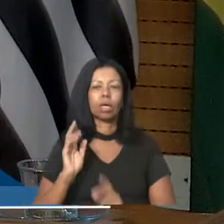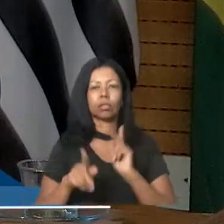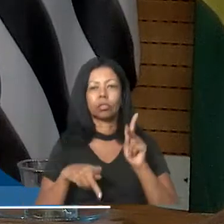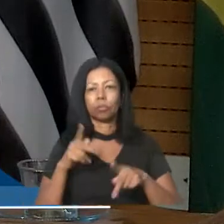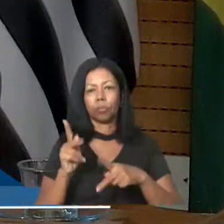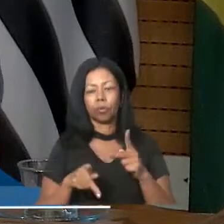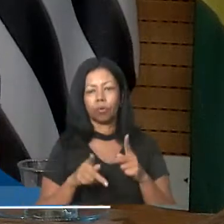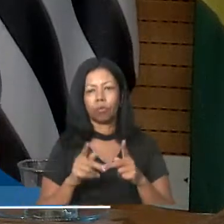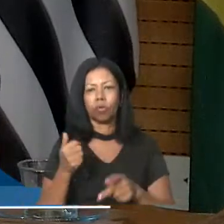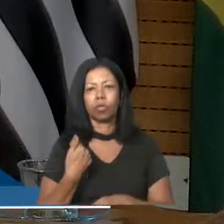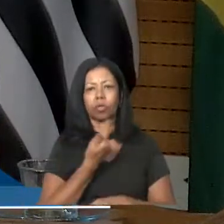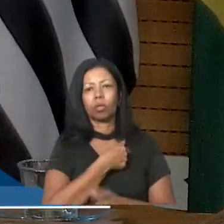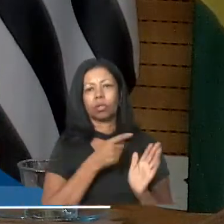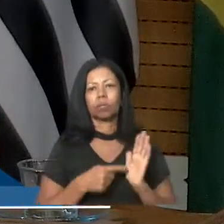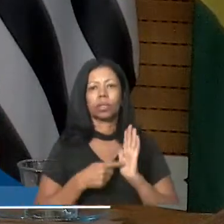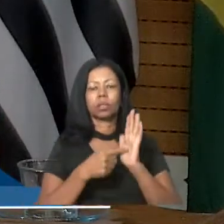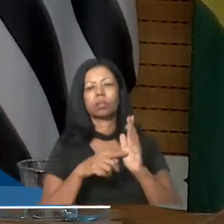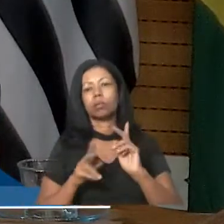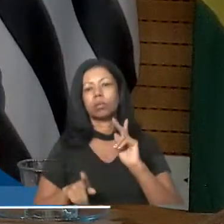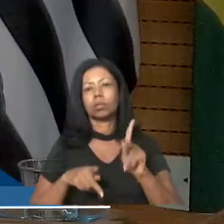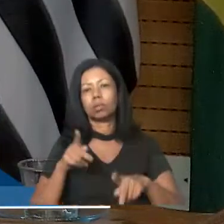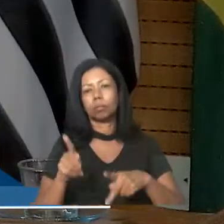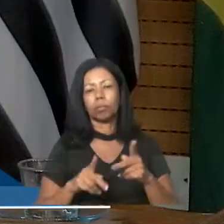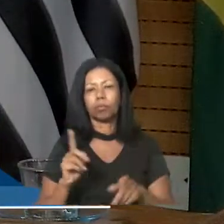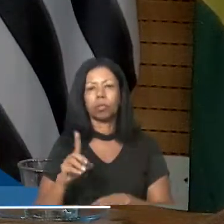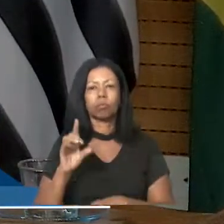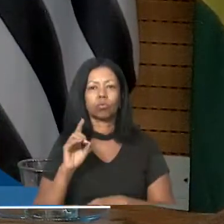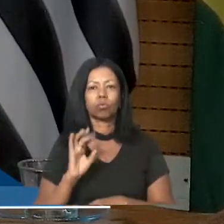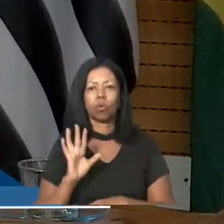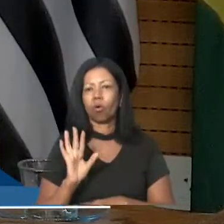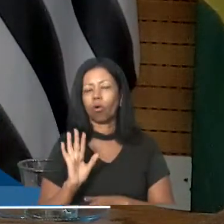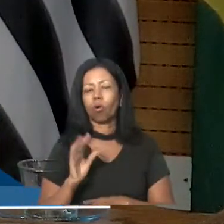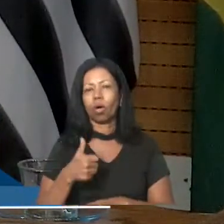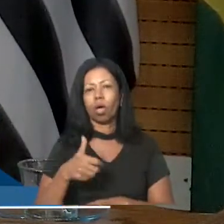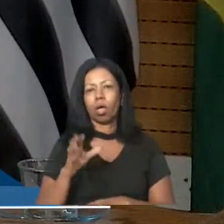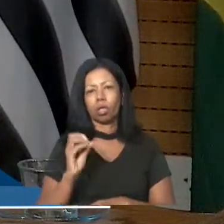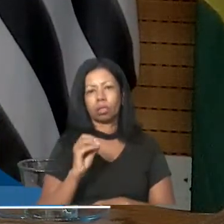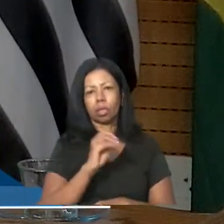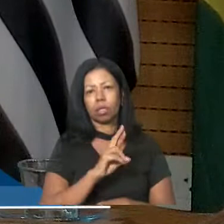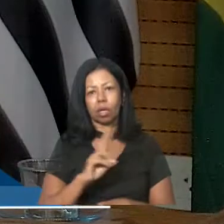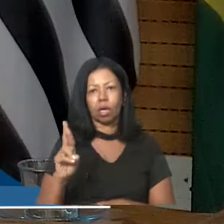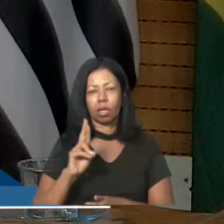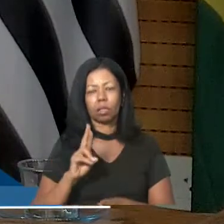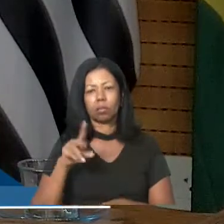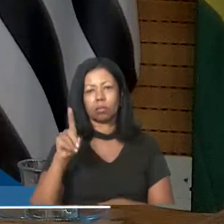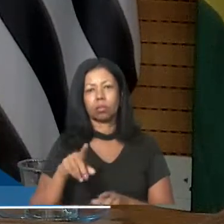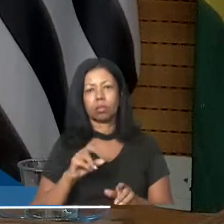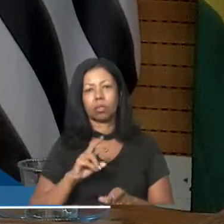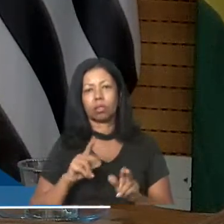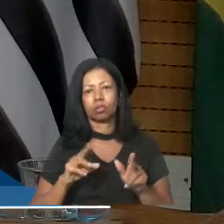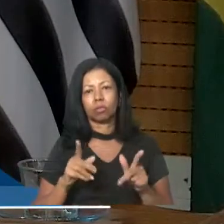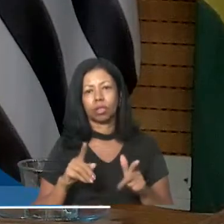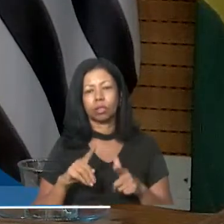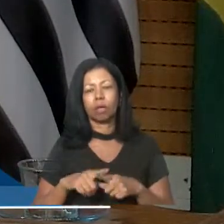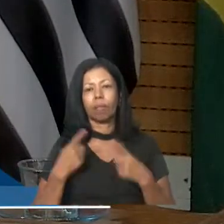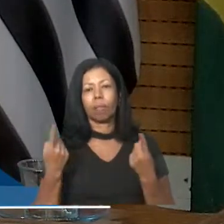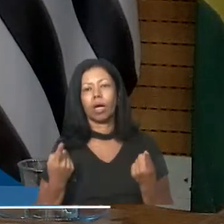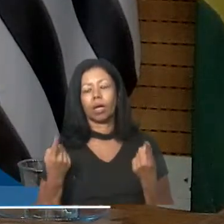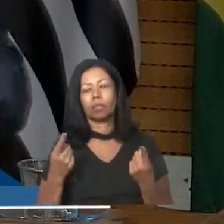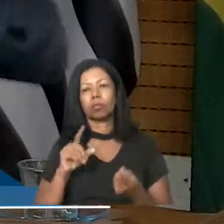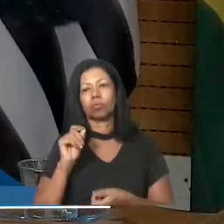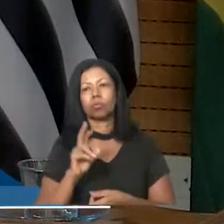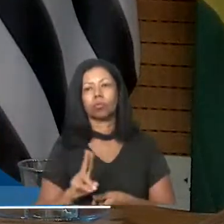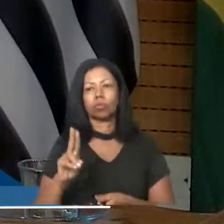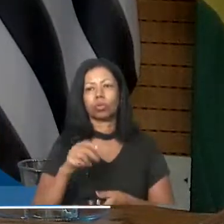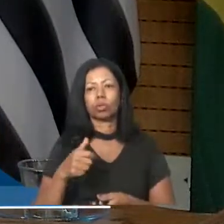povo. Nós representamos a esse povo, não são só apenas R$100 que vai fazer a diferença, mas são o gasto